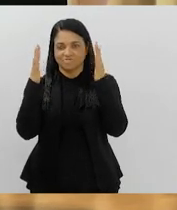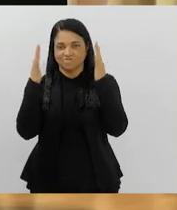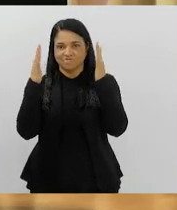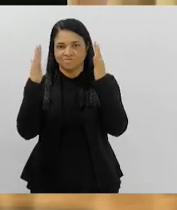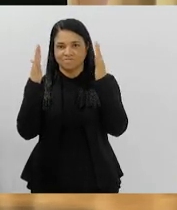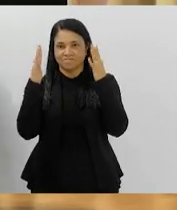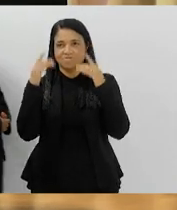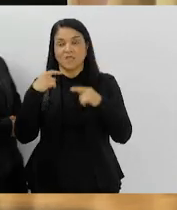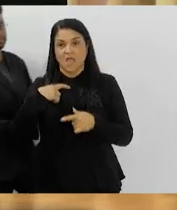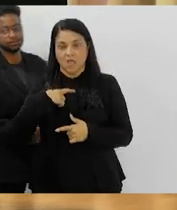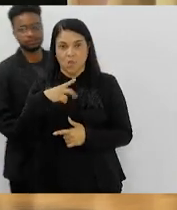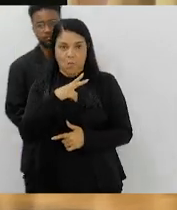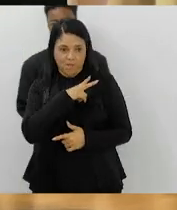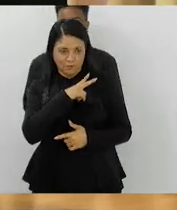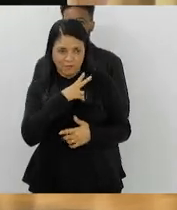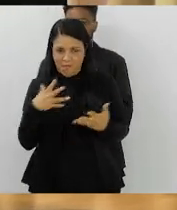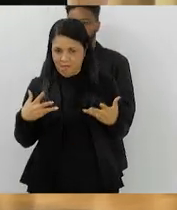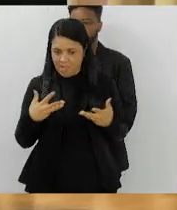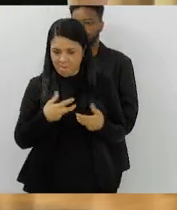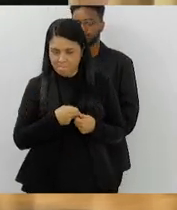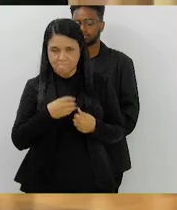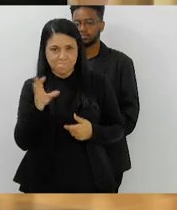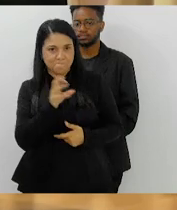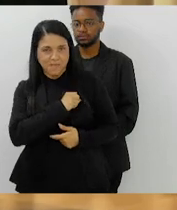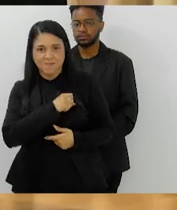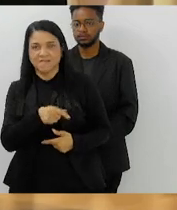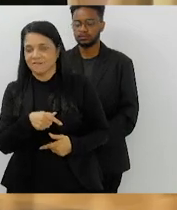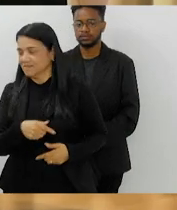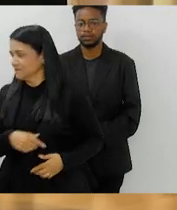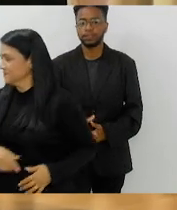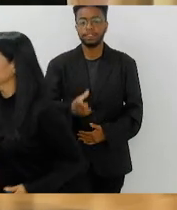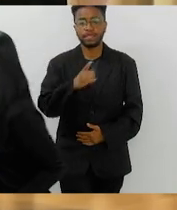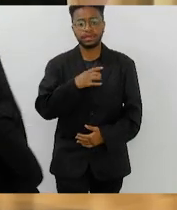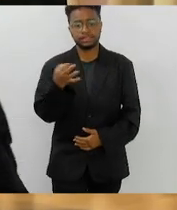Eu particularmente adorei, tenho certeza que todos gostaram muito.